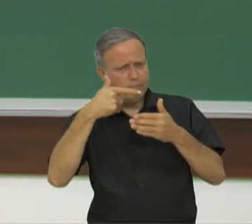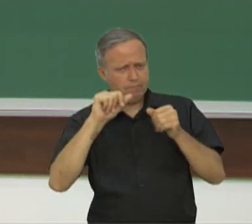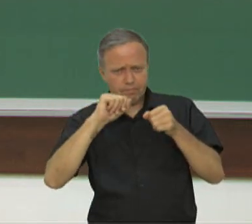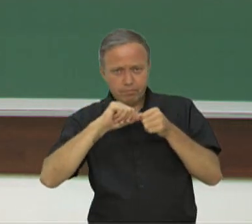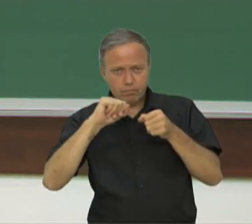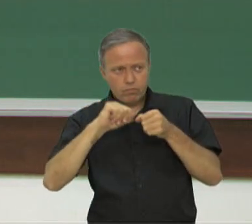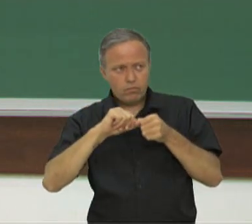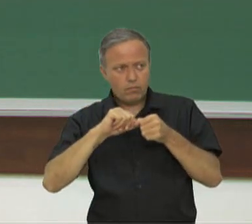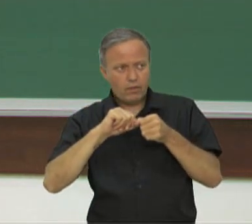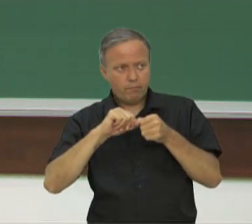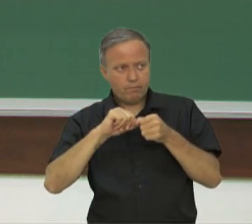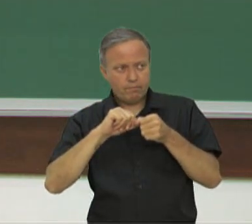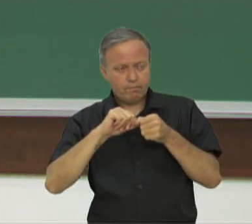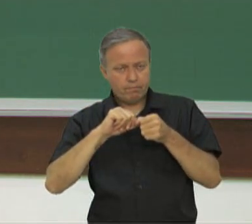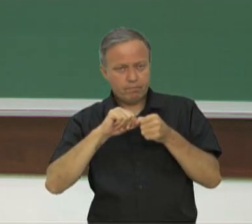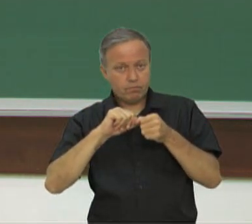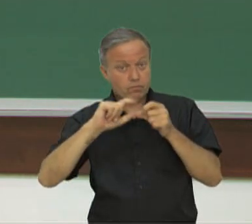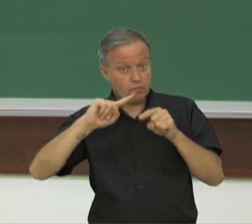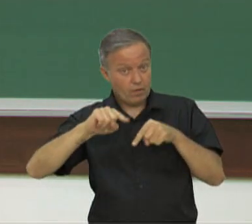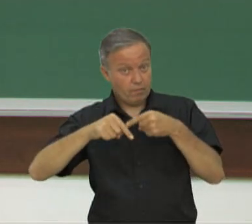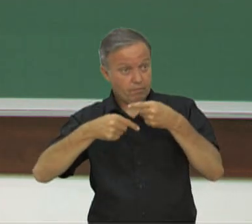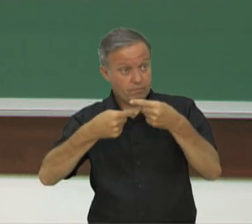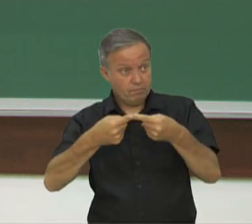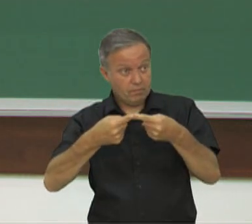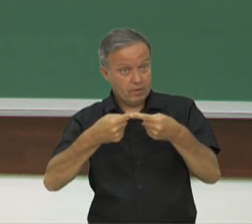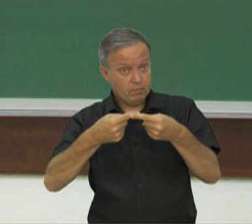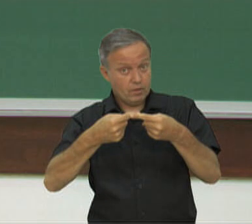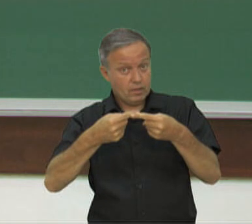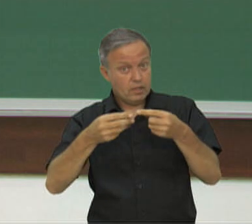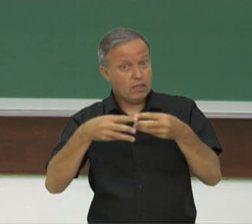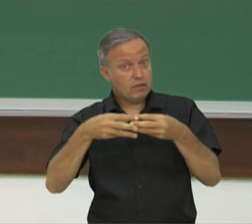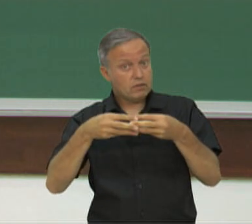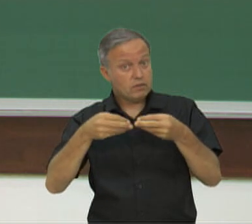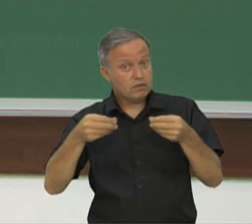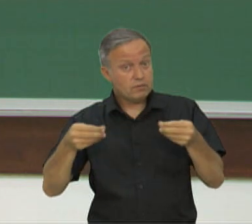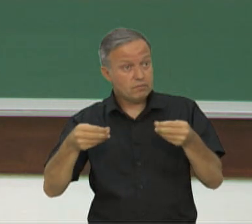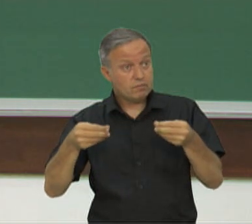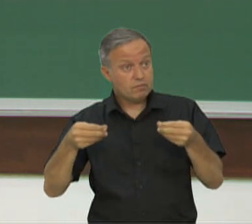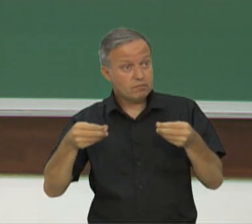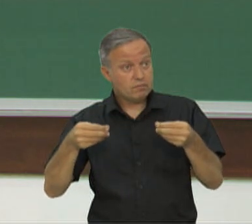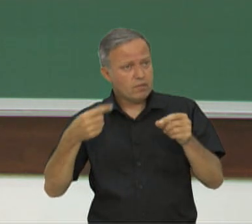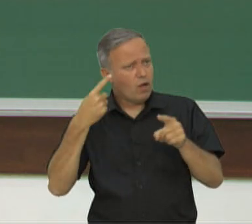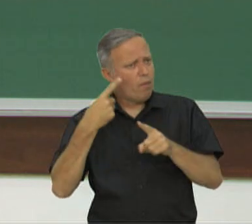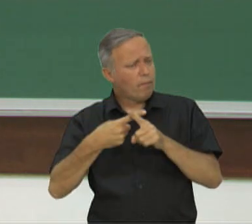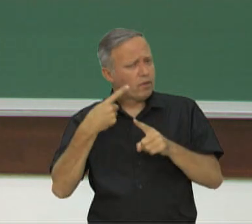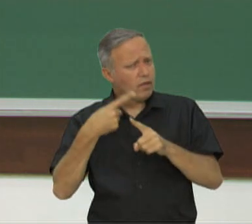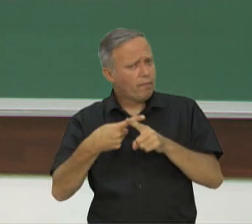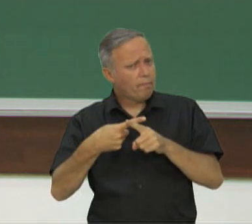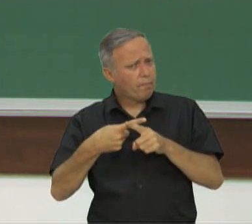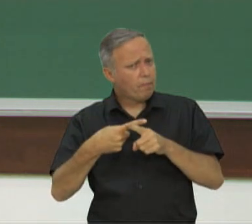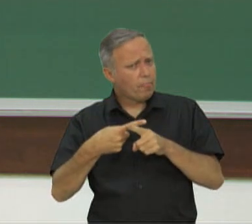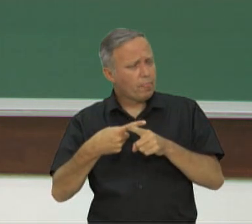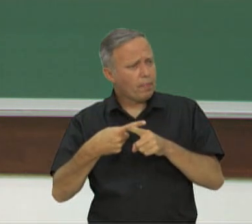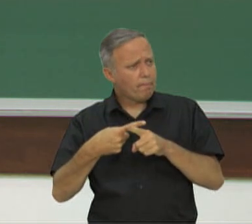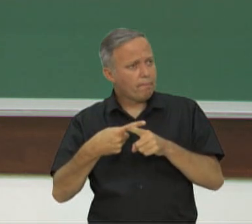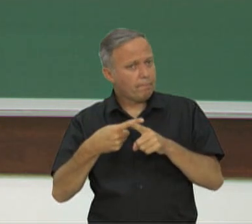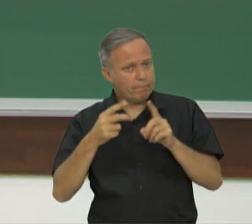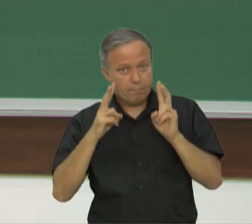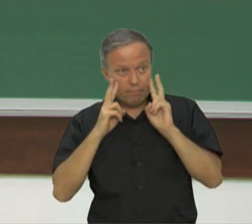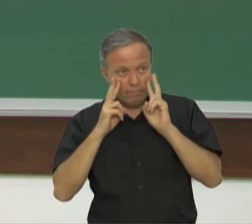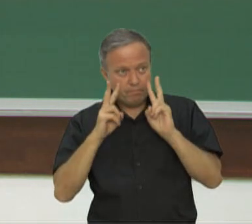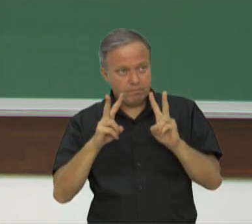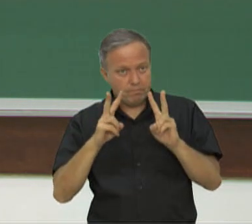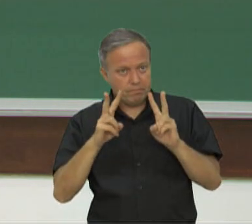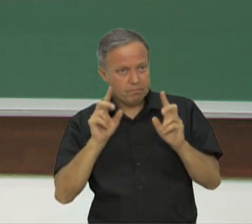constrói toda a obra dele e depois ele desmonta. Ué, por que, professora? Porque o que a gente está vendo aqui